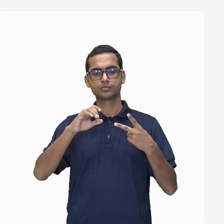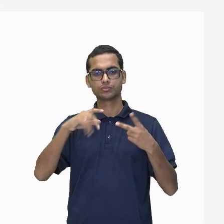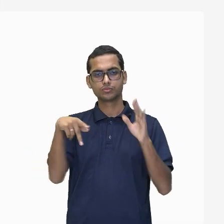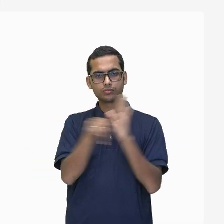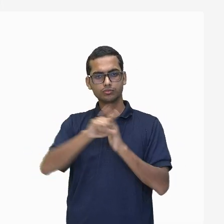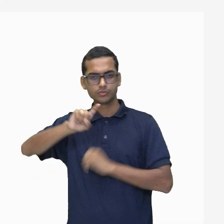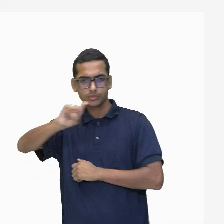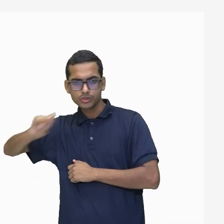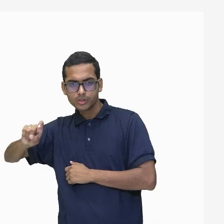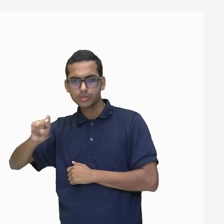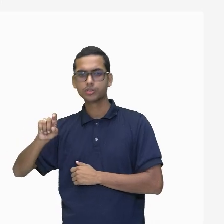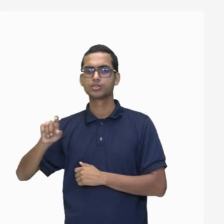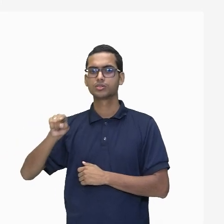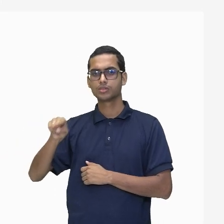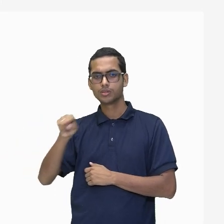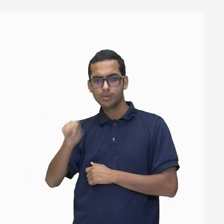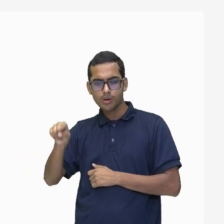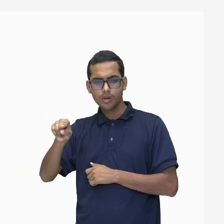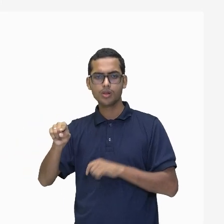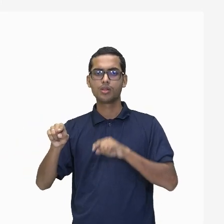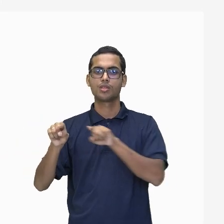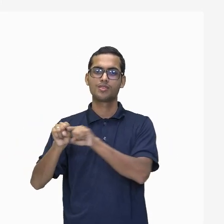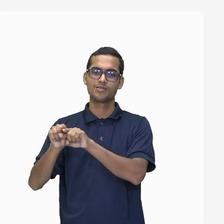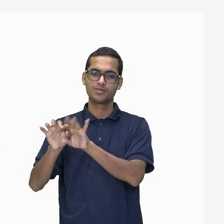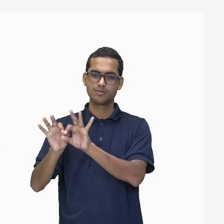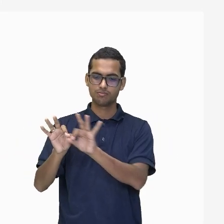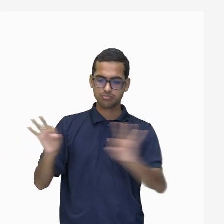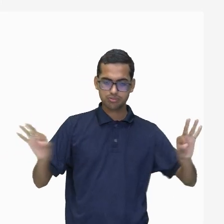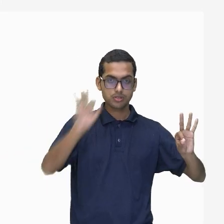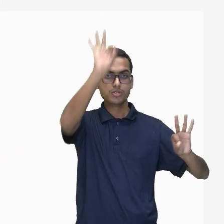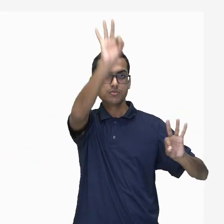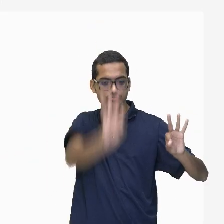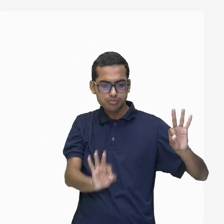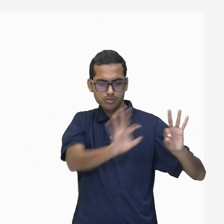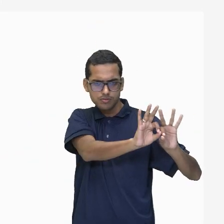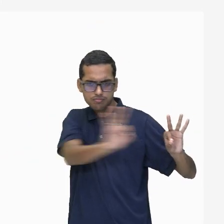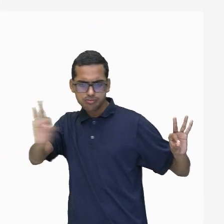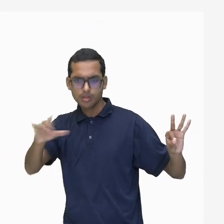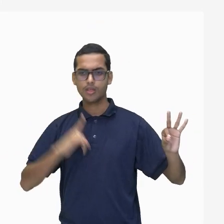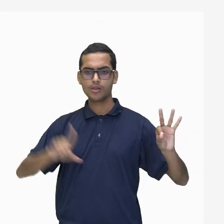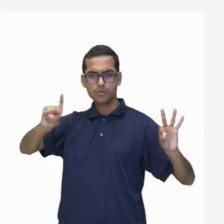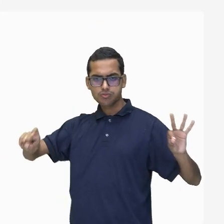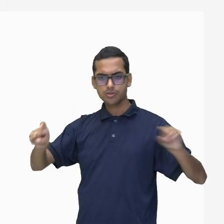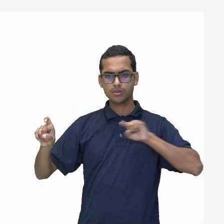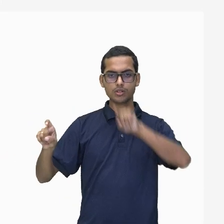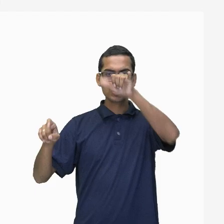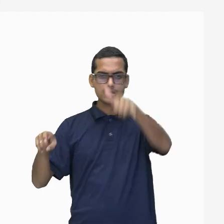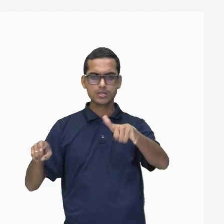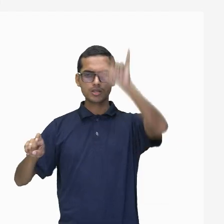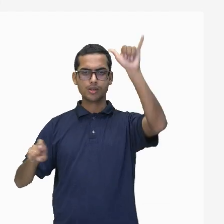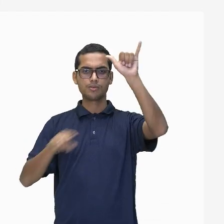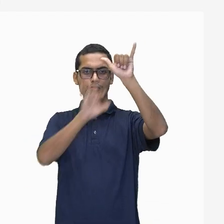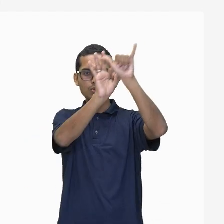o eixo de x. Olha aqui, ó, no gráfico. Ó. Aqui nós temos a raiz, aqui nós temos a raiz.